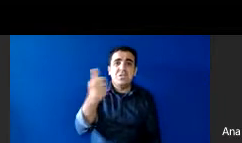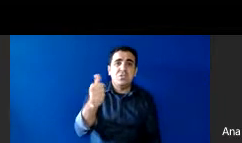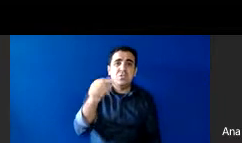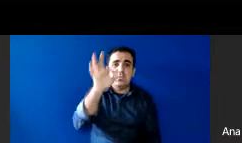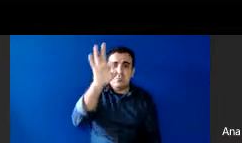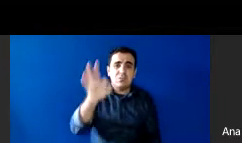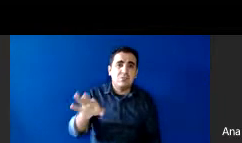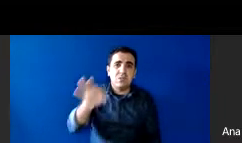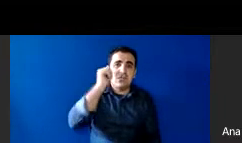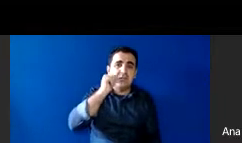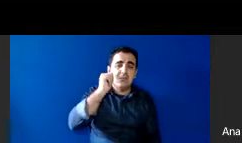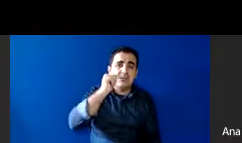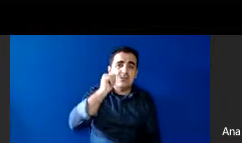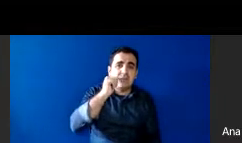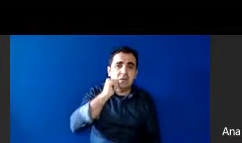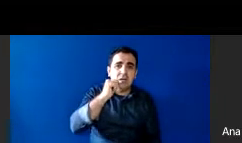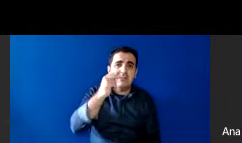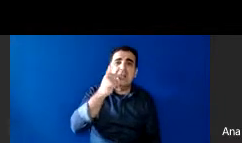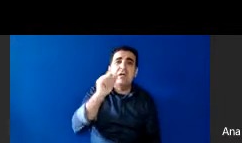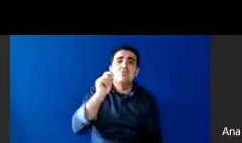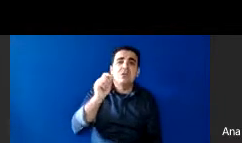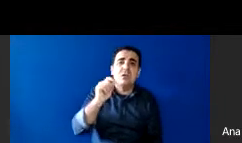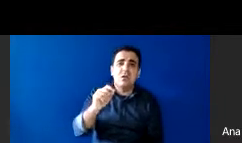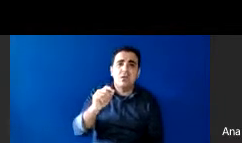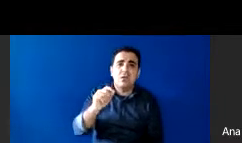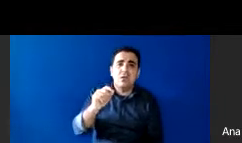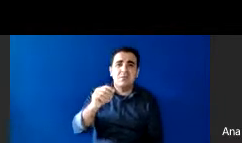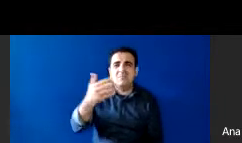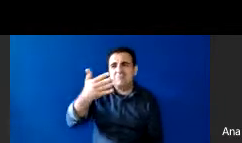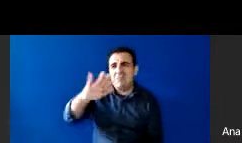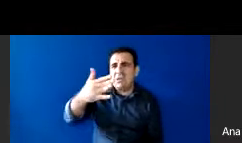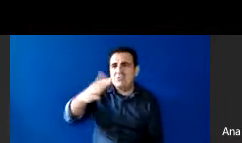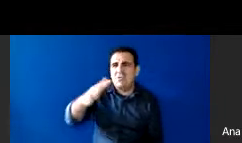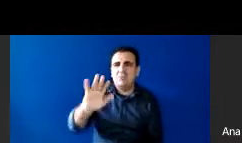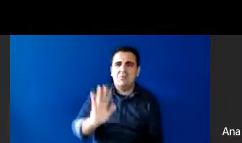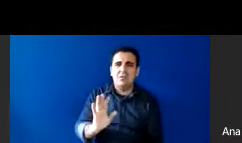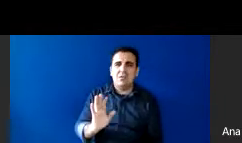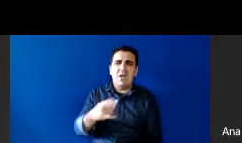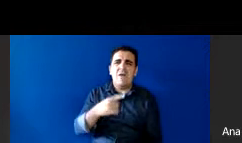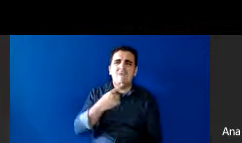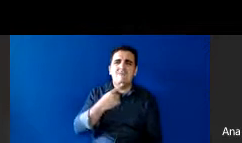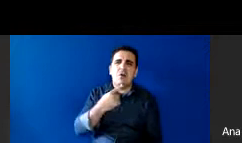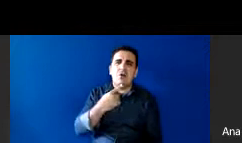21% delas, 21% disseram que estavam mais ou menos satisfeitas, e